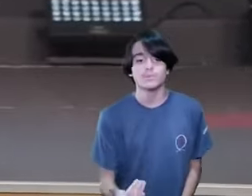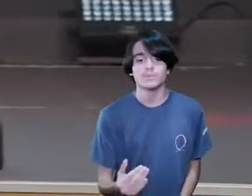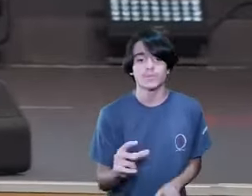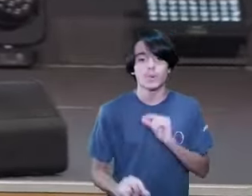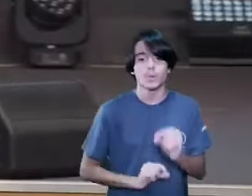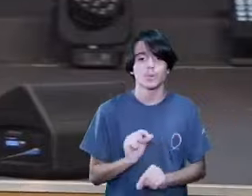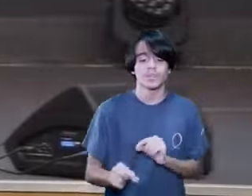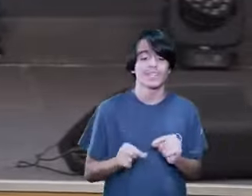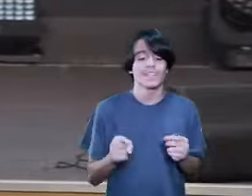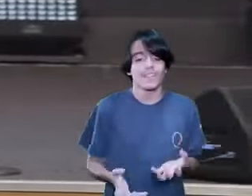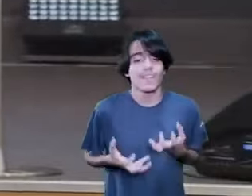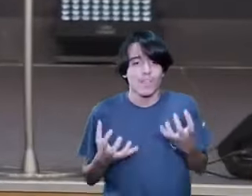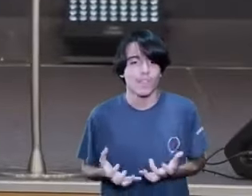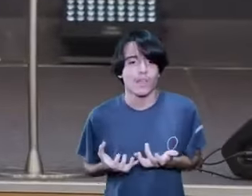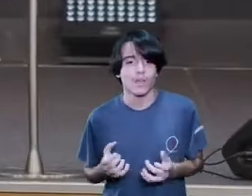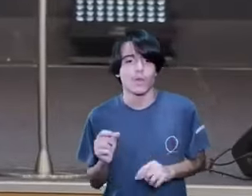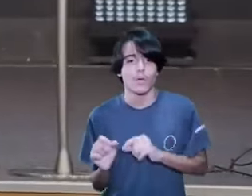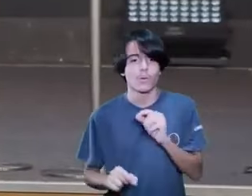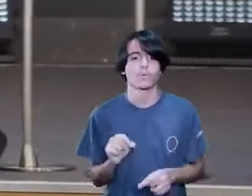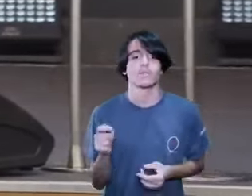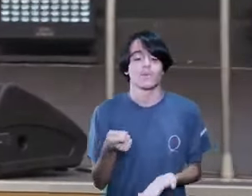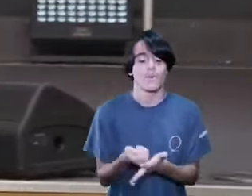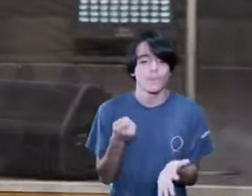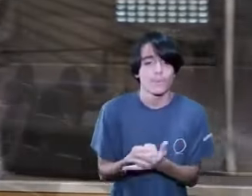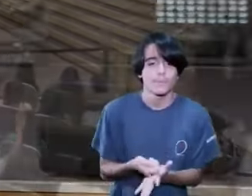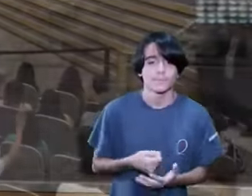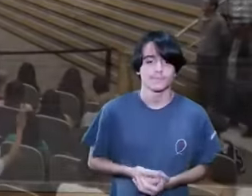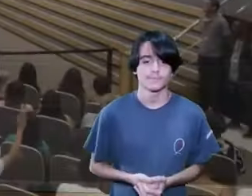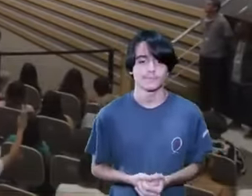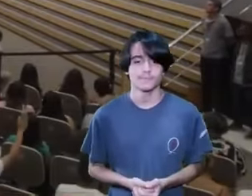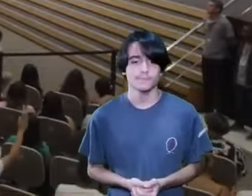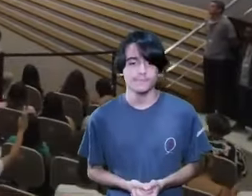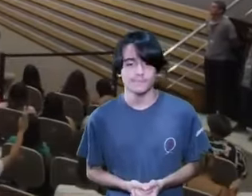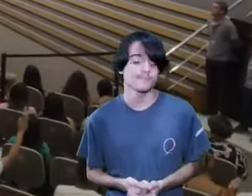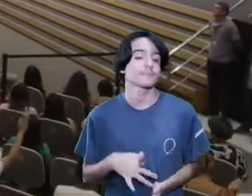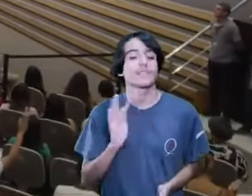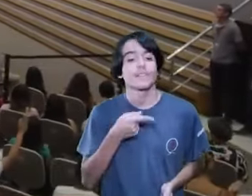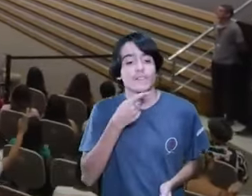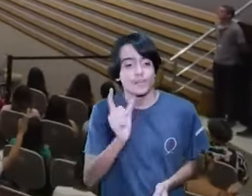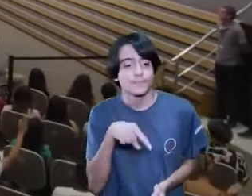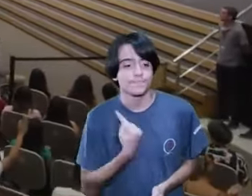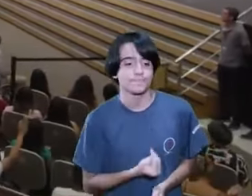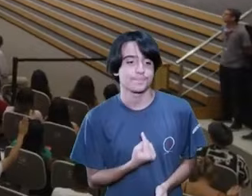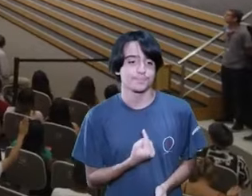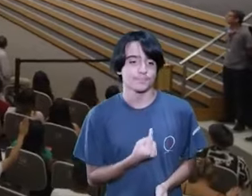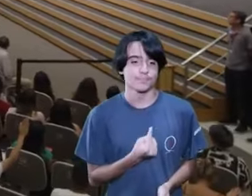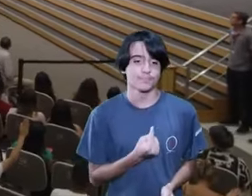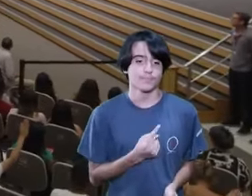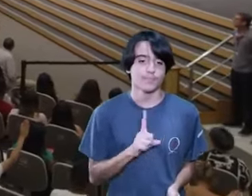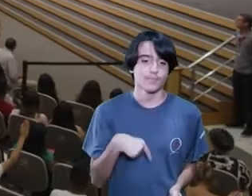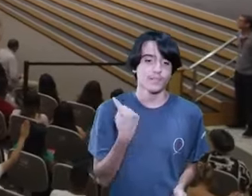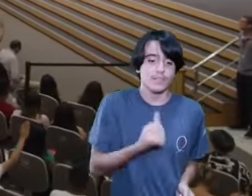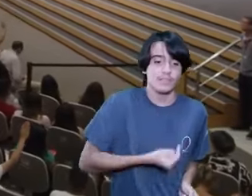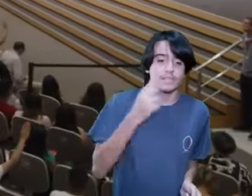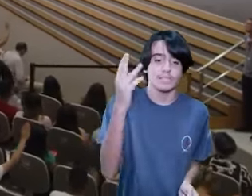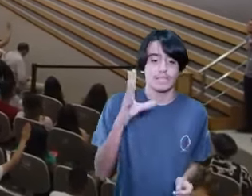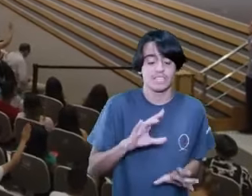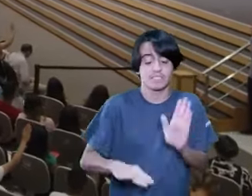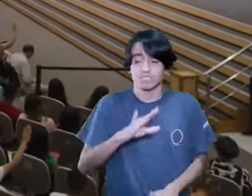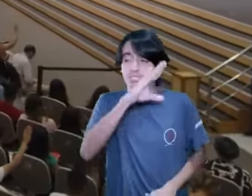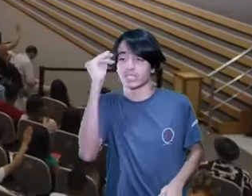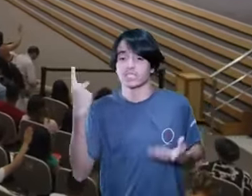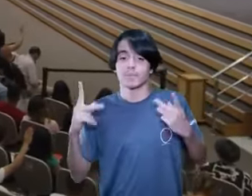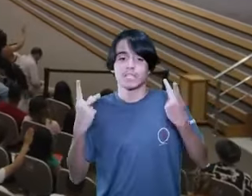que ele exigiu? O que é que ele cobrou? Ei! O que é que ele falou com a gente? E a gente na esquina não lembra mais